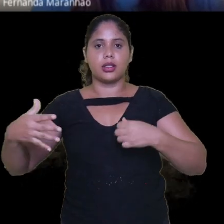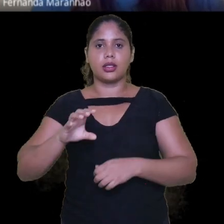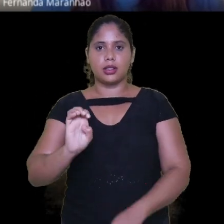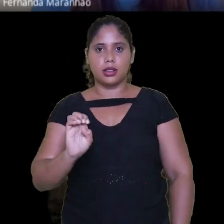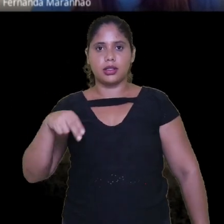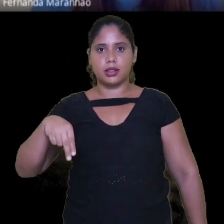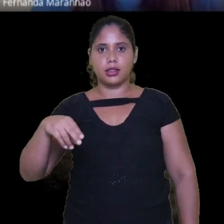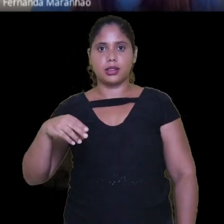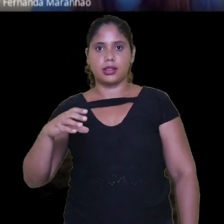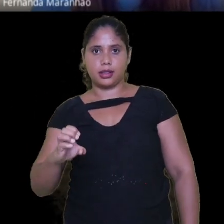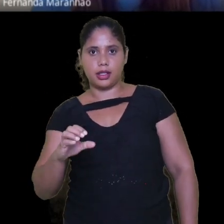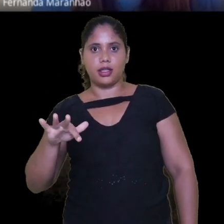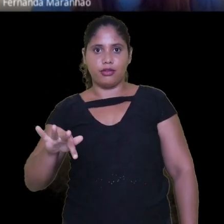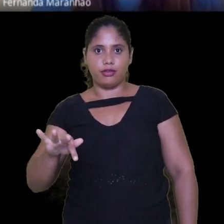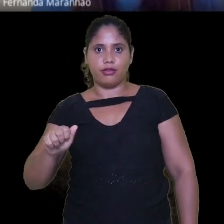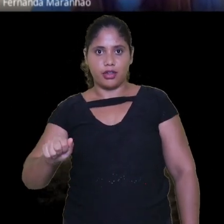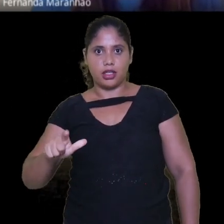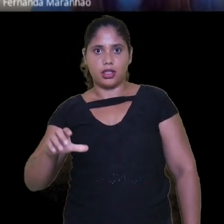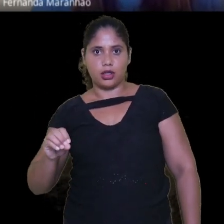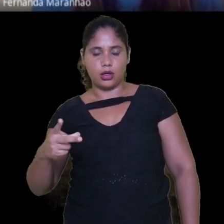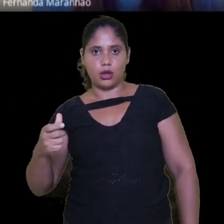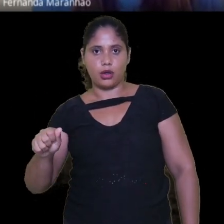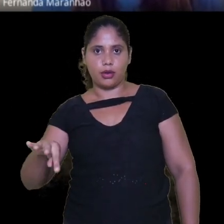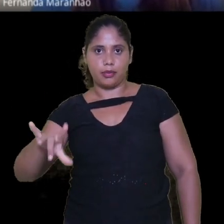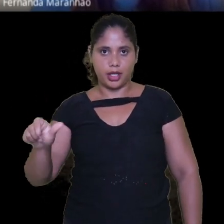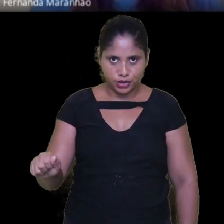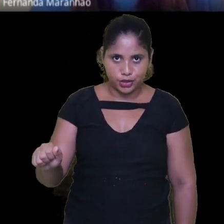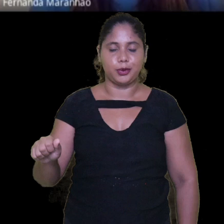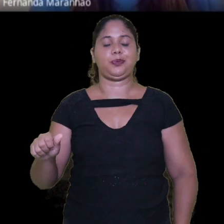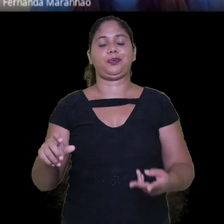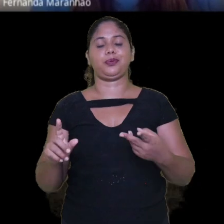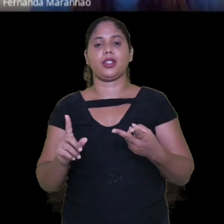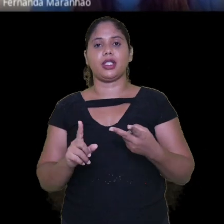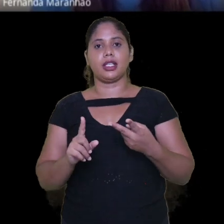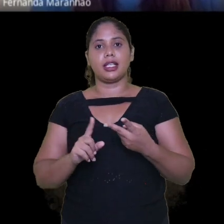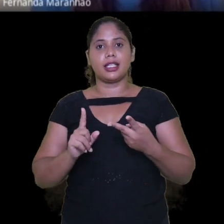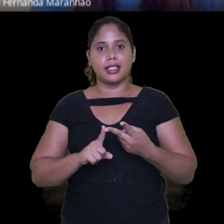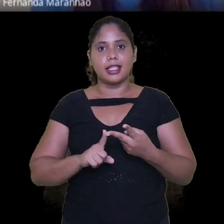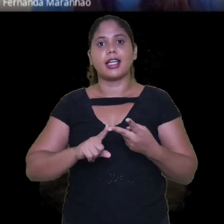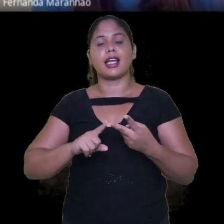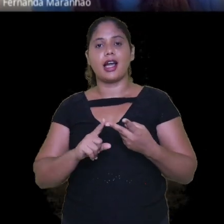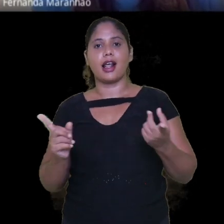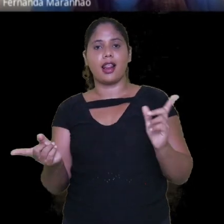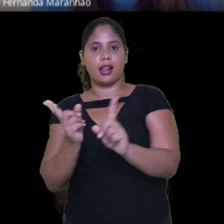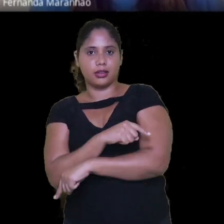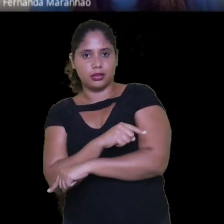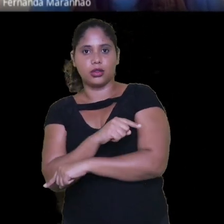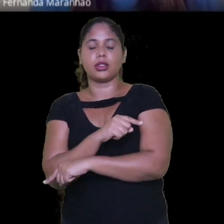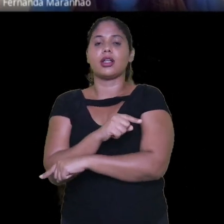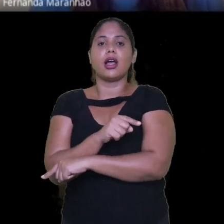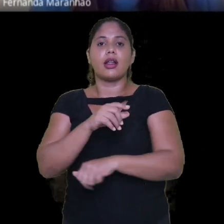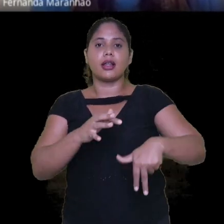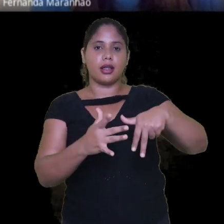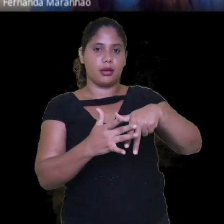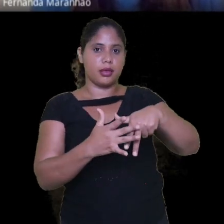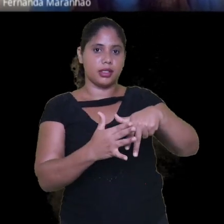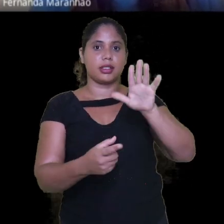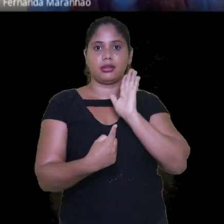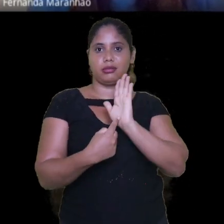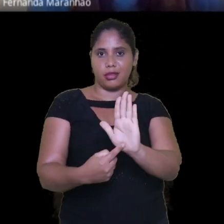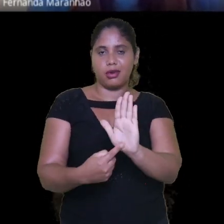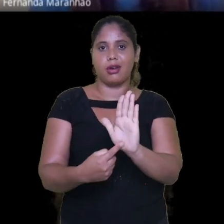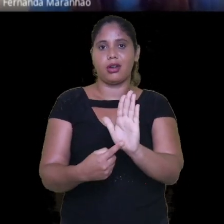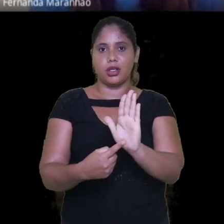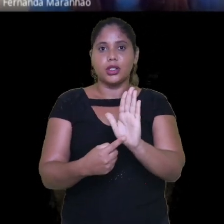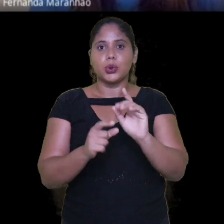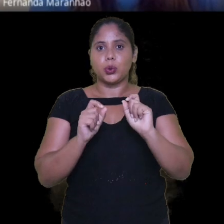classificar uma hipertensão gestacional como pré-eclâmpsia, ou uma hipertensão crônica como pré-eclâmpsia superposta, ou